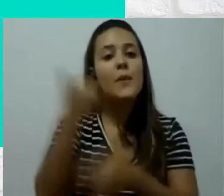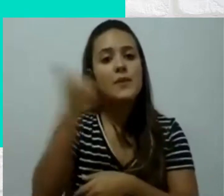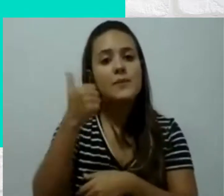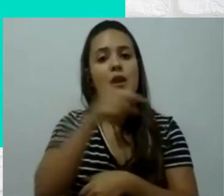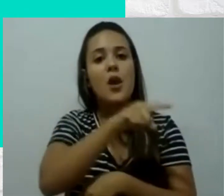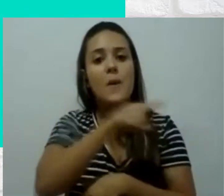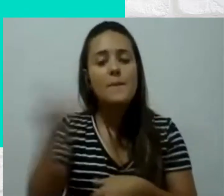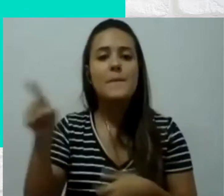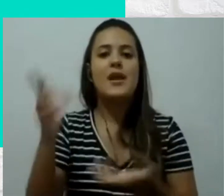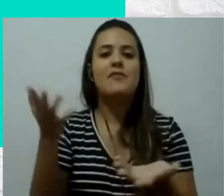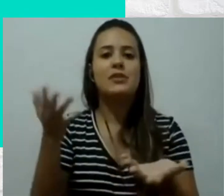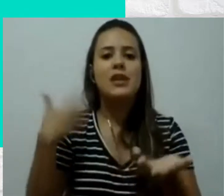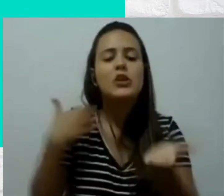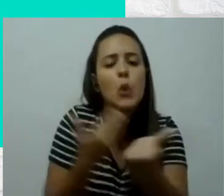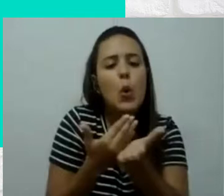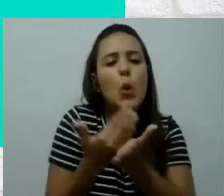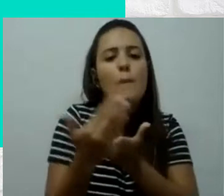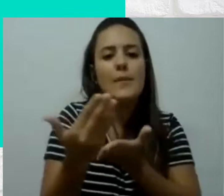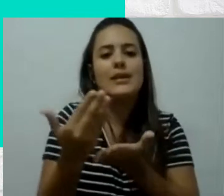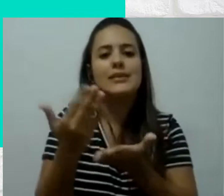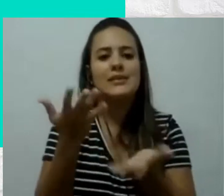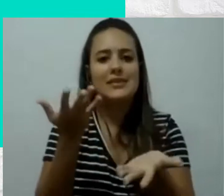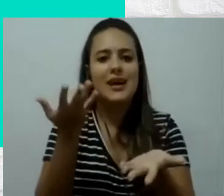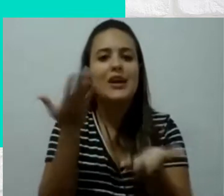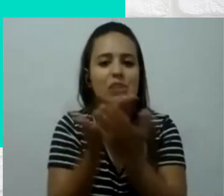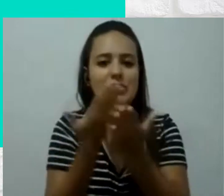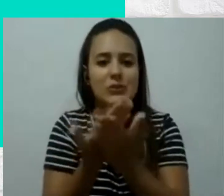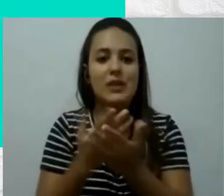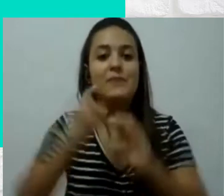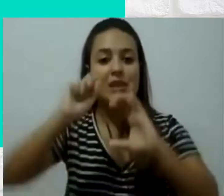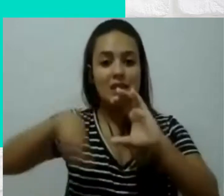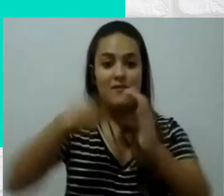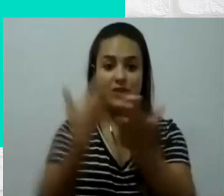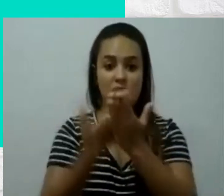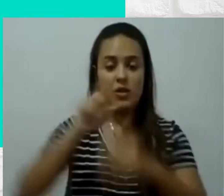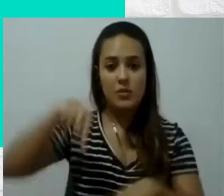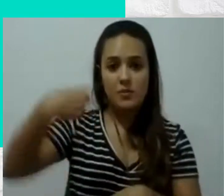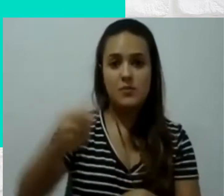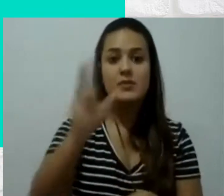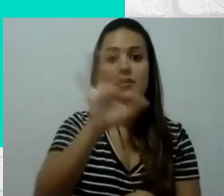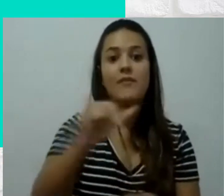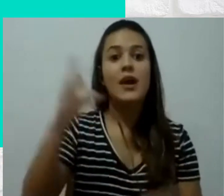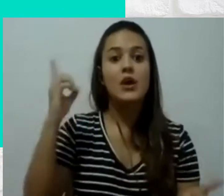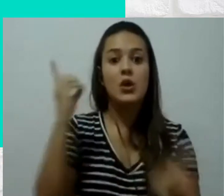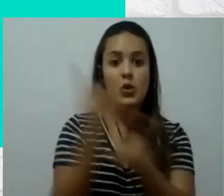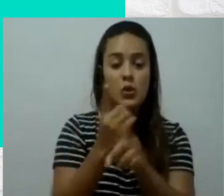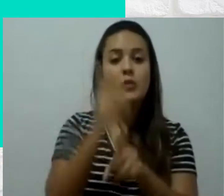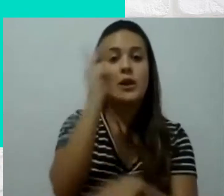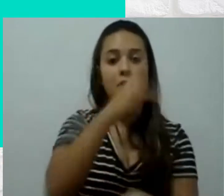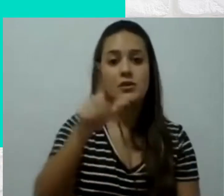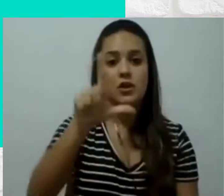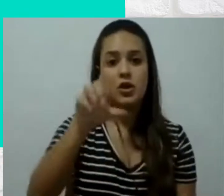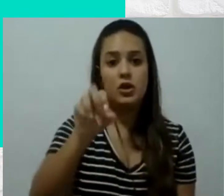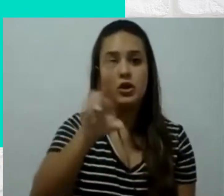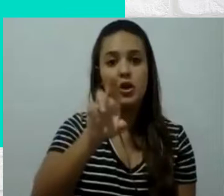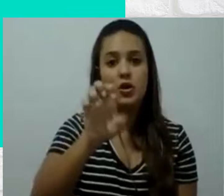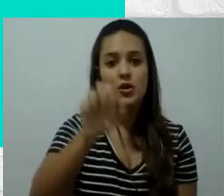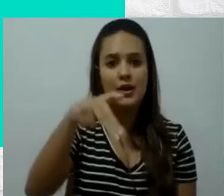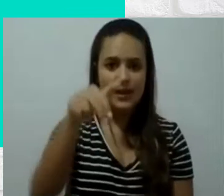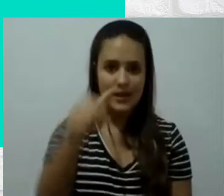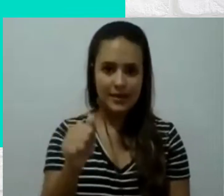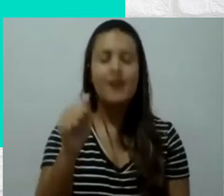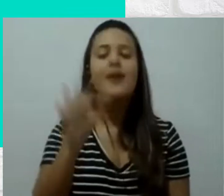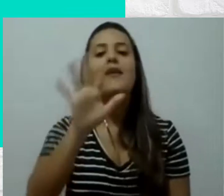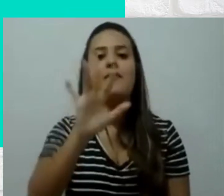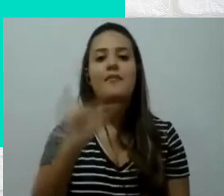vocês entrarem no assunto, para a gente não entrando logo de cara, certo? E na próxima videoaula vocês vão encontrar com a professora